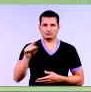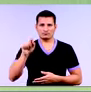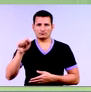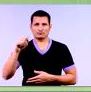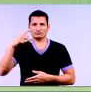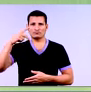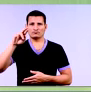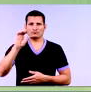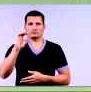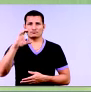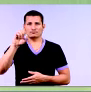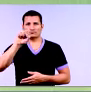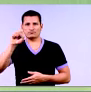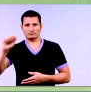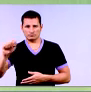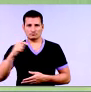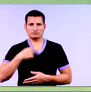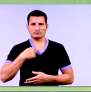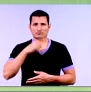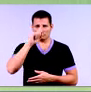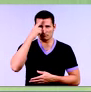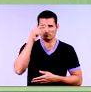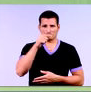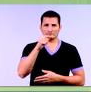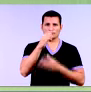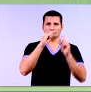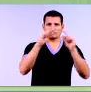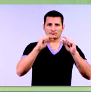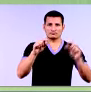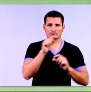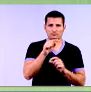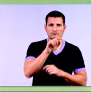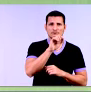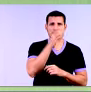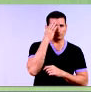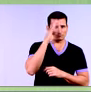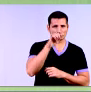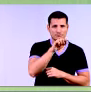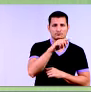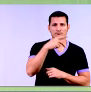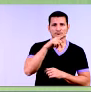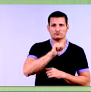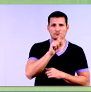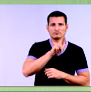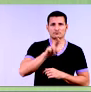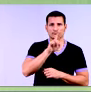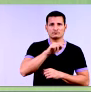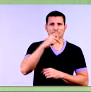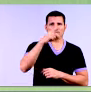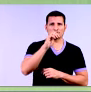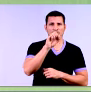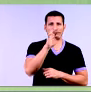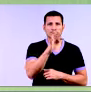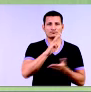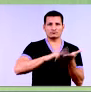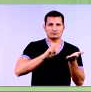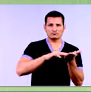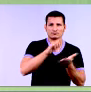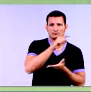processa. Eu vou criar este formulário na página index utilizando PUSH e vou enviar para a